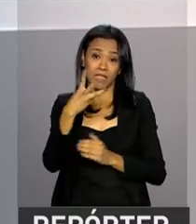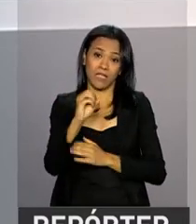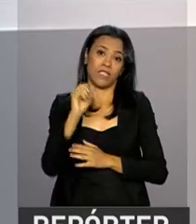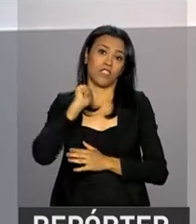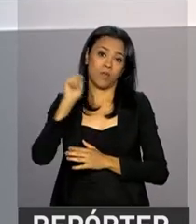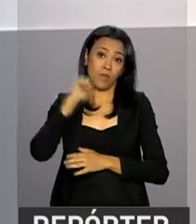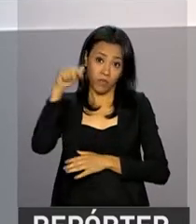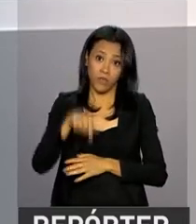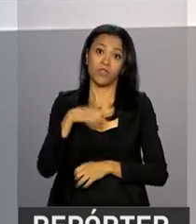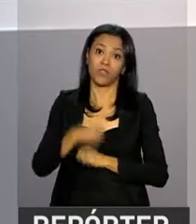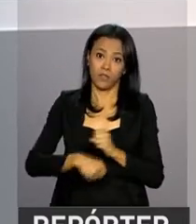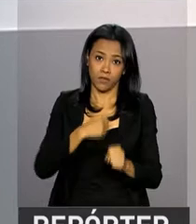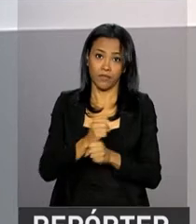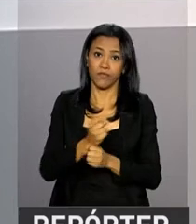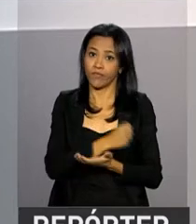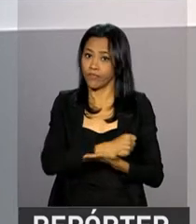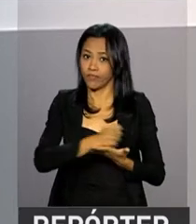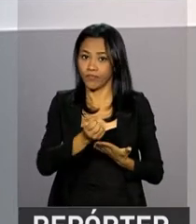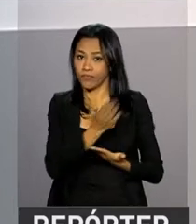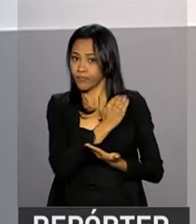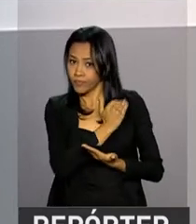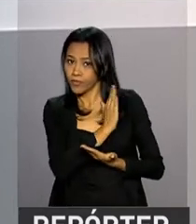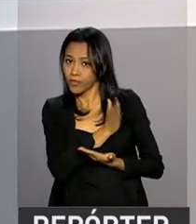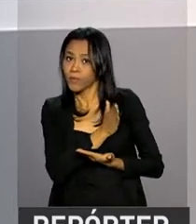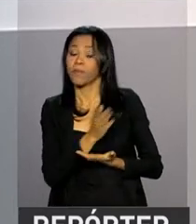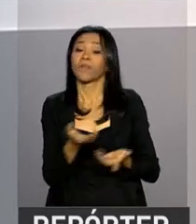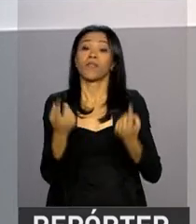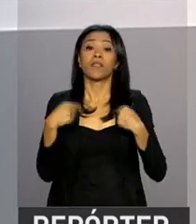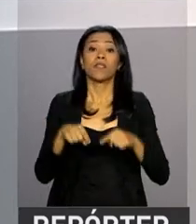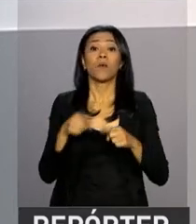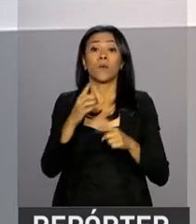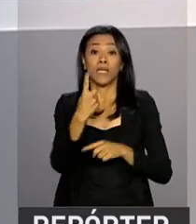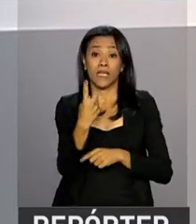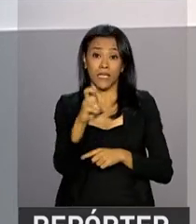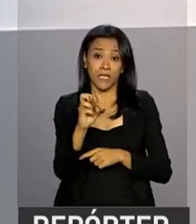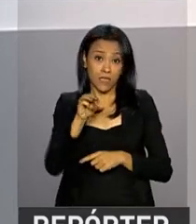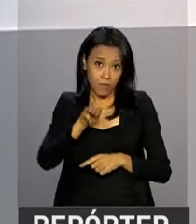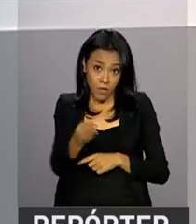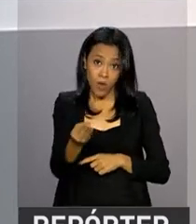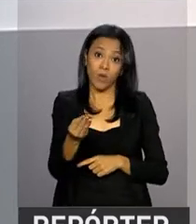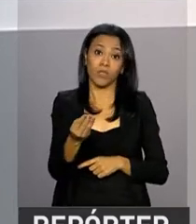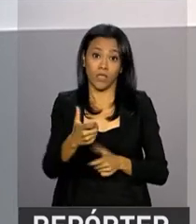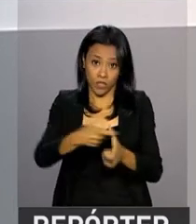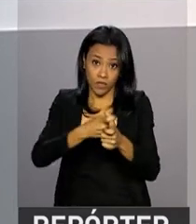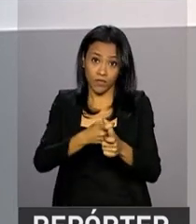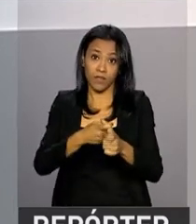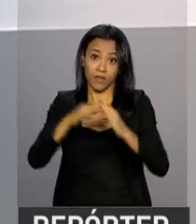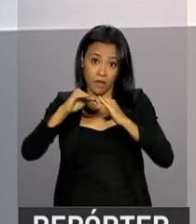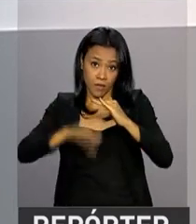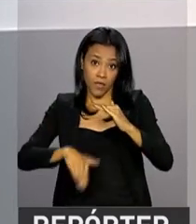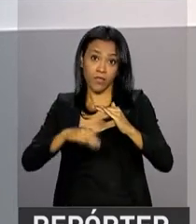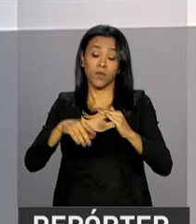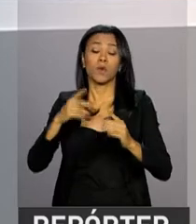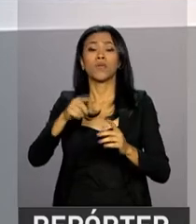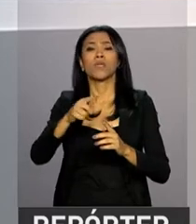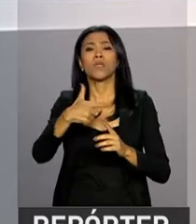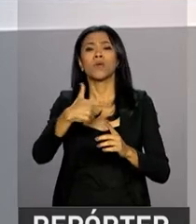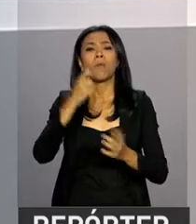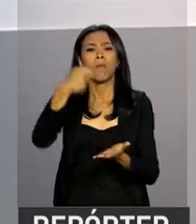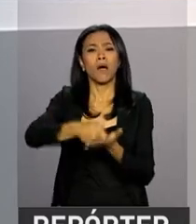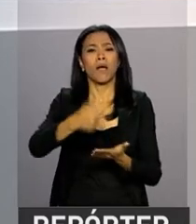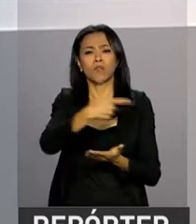especiais de pagamento para dívidas inferiores a 15 milhões de reais por exemplo o percentual a ser pago em 2017